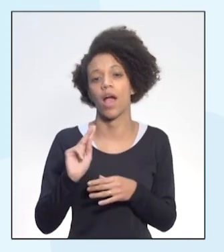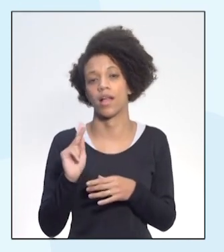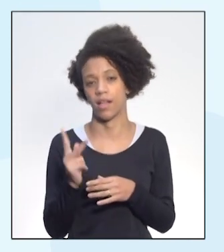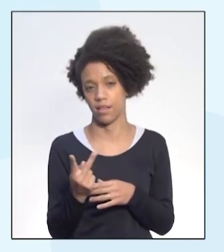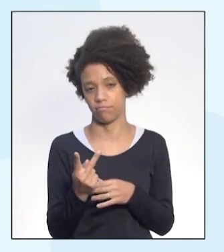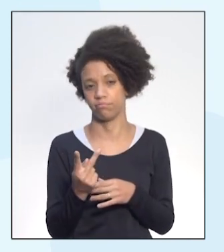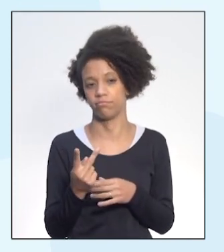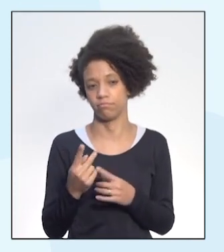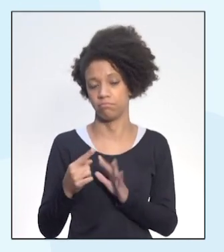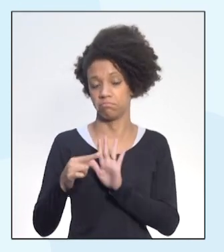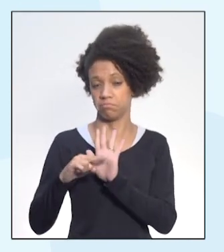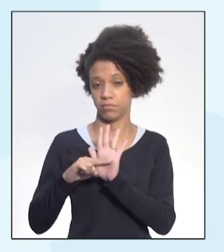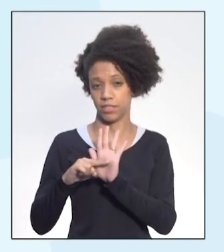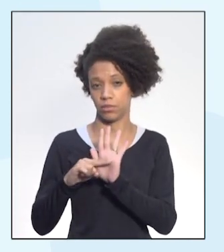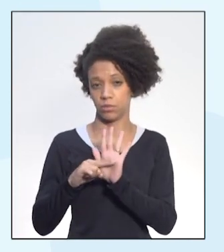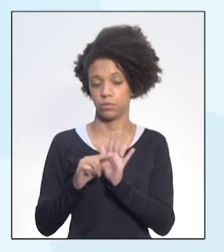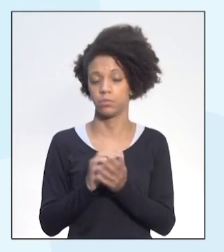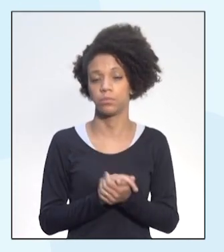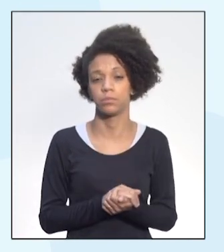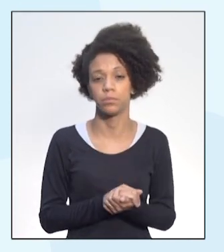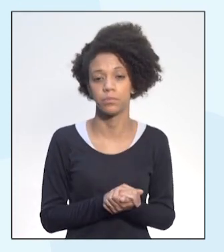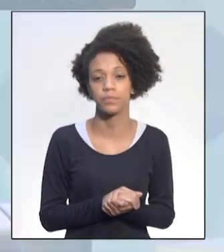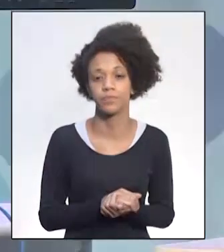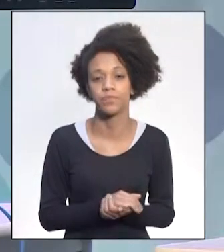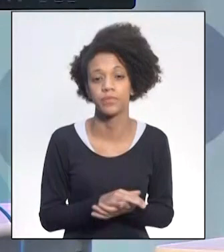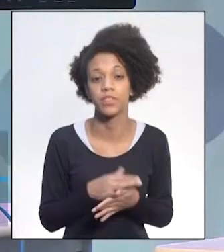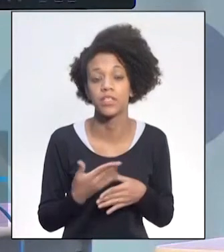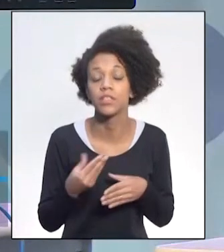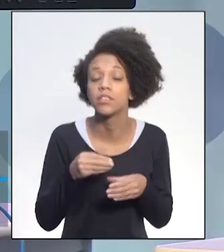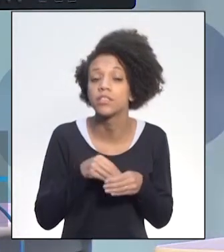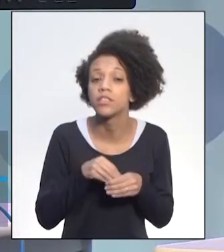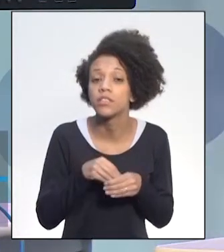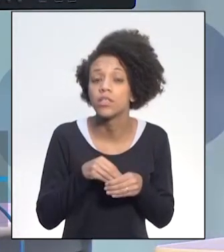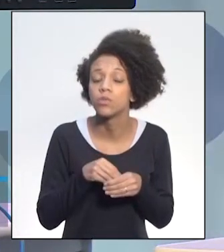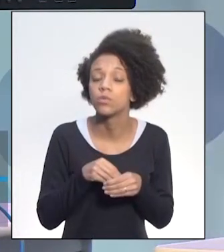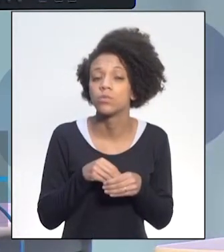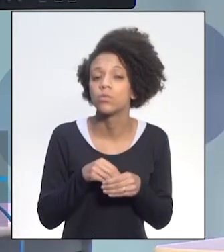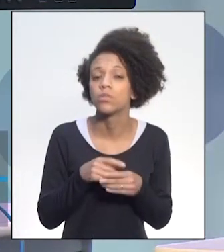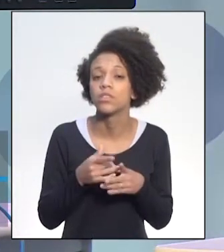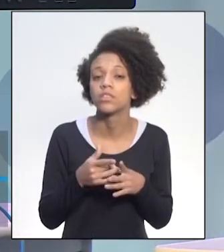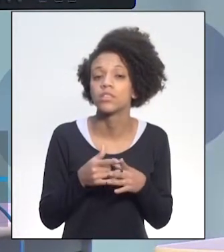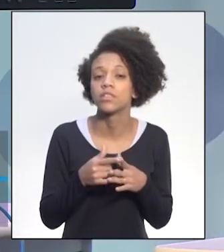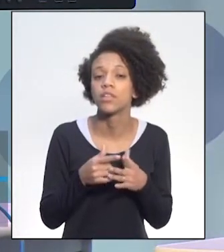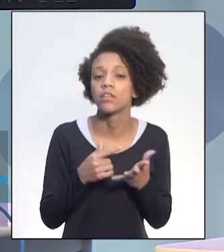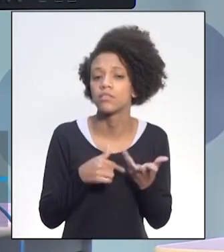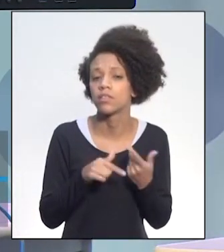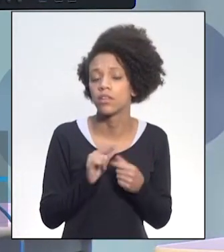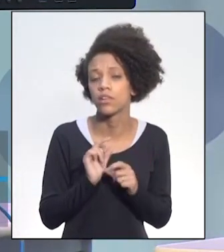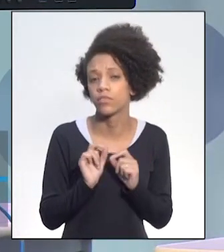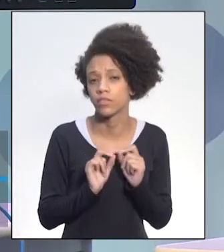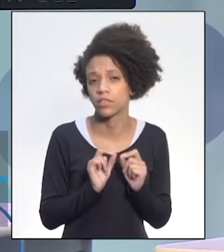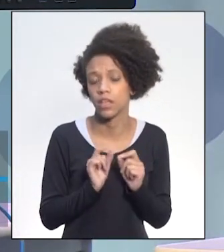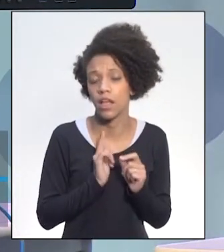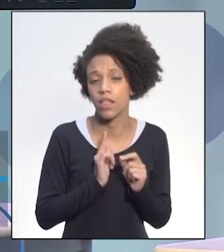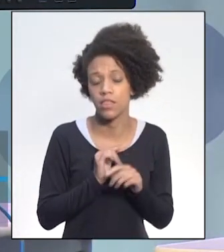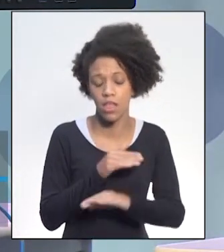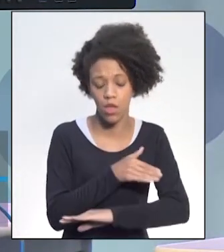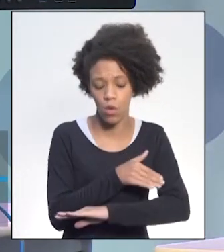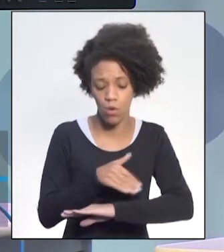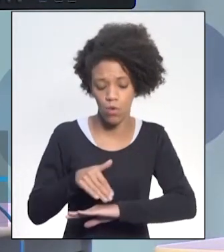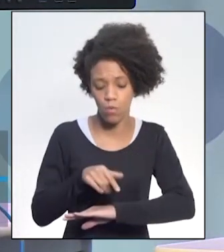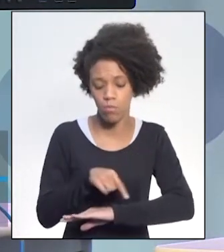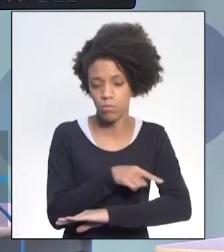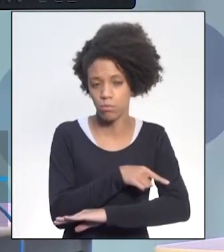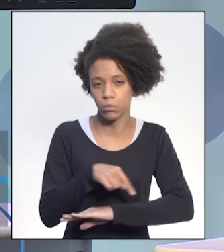é o OH-. E dentro dessa classificação de Arrhenius, nós temos uma régua que mede esse